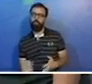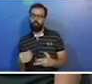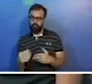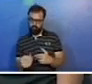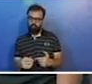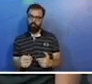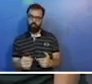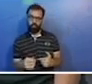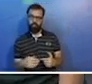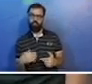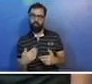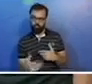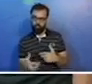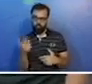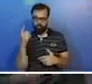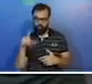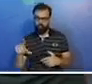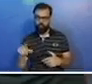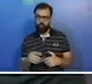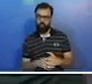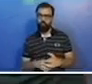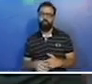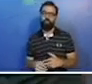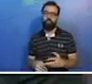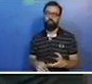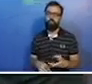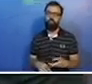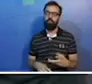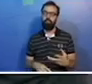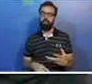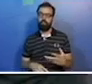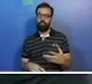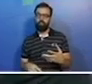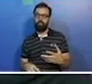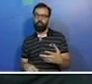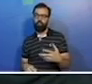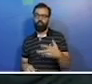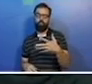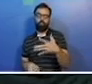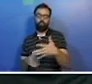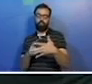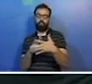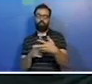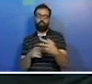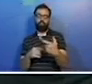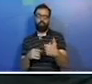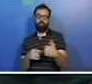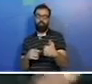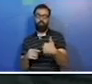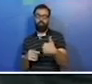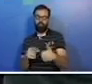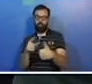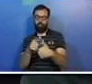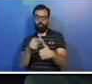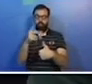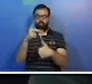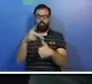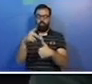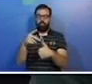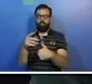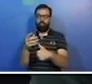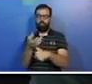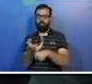uma cadeia alimentar, a 5, porque eles pediram só 5. Começando pelo pasto,